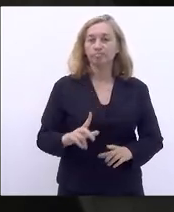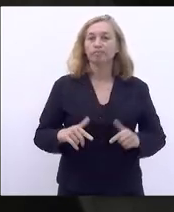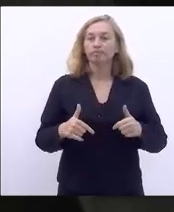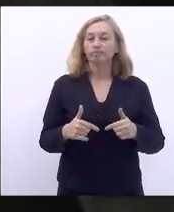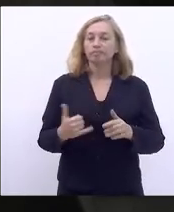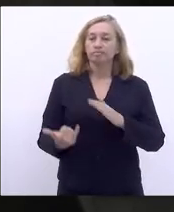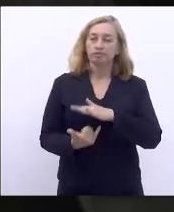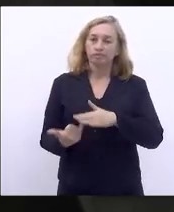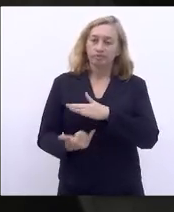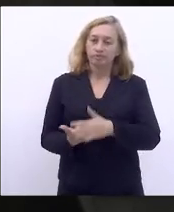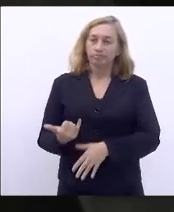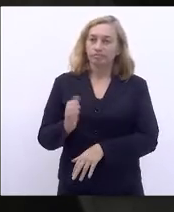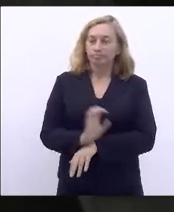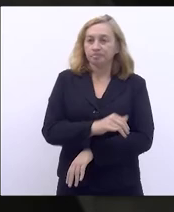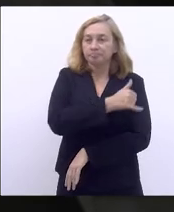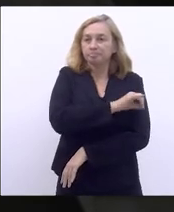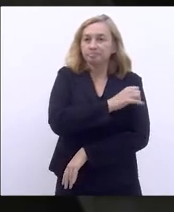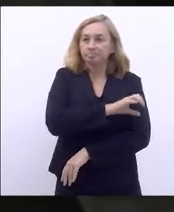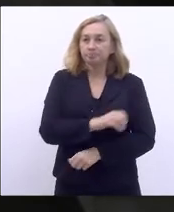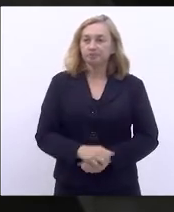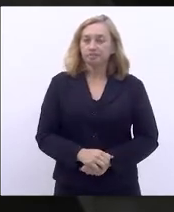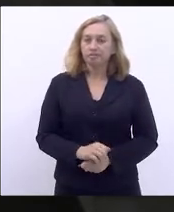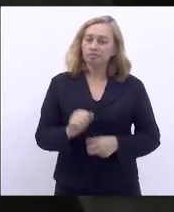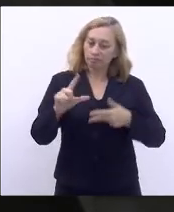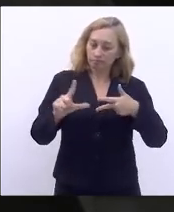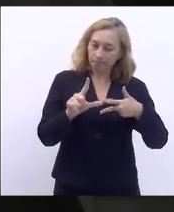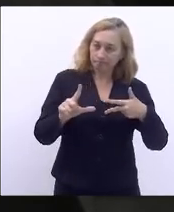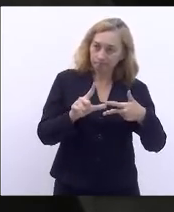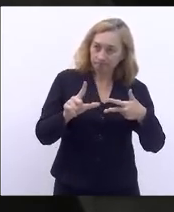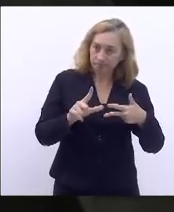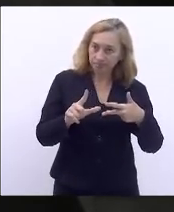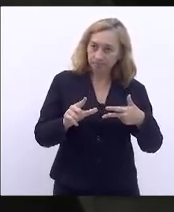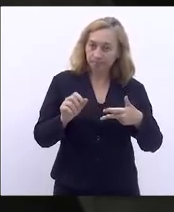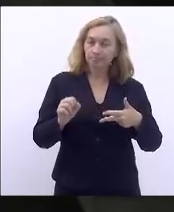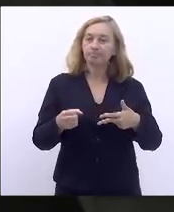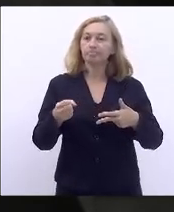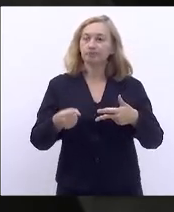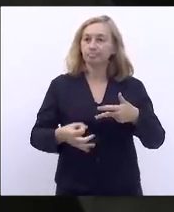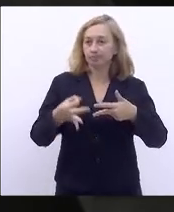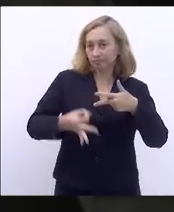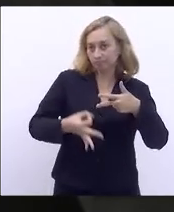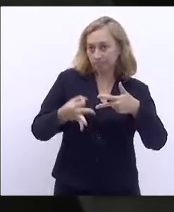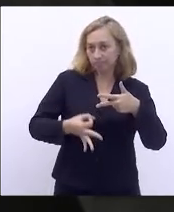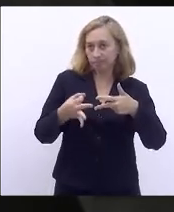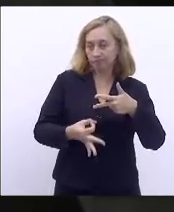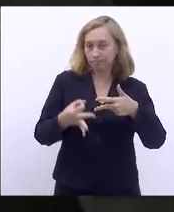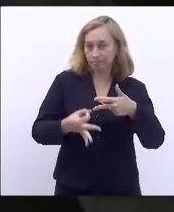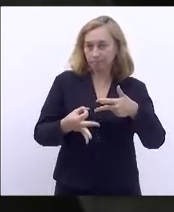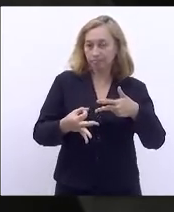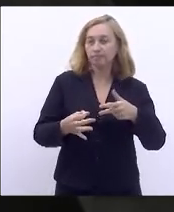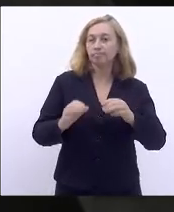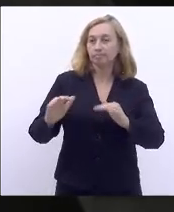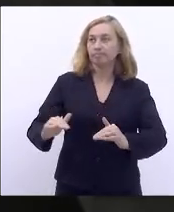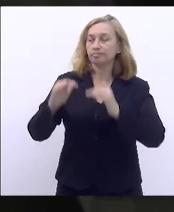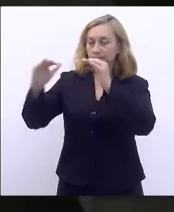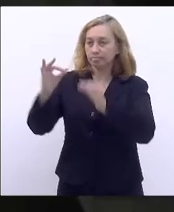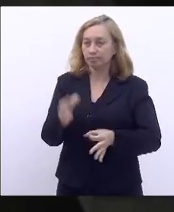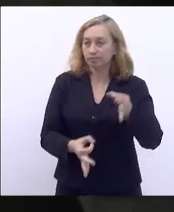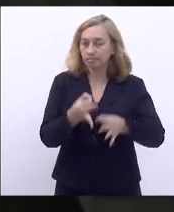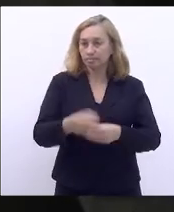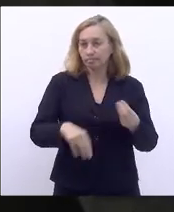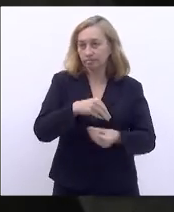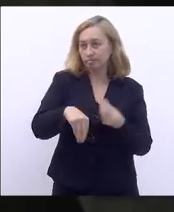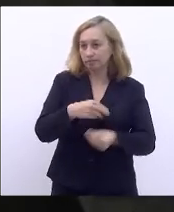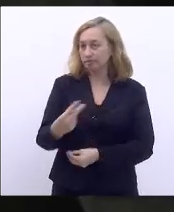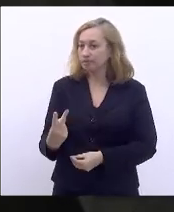instituições no Rio de Janeiro, seja a Assembleia Legislativa, seja o Poder Judiciário, seja o Tribunal Especial Misto, que essas duas instituições